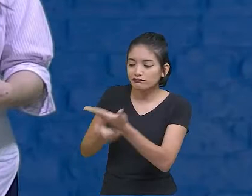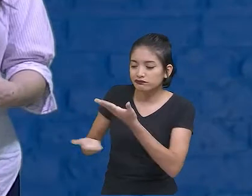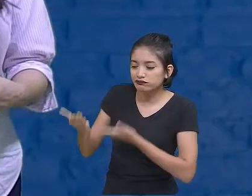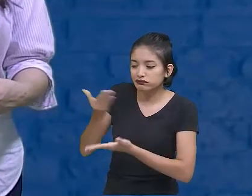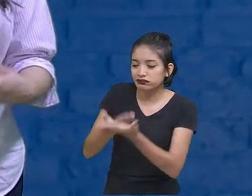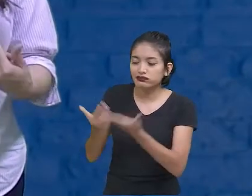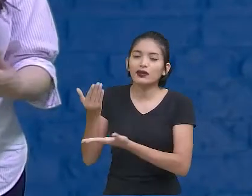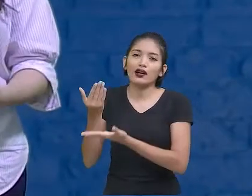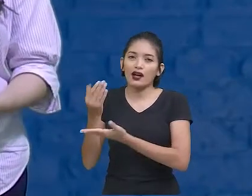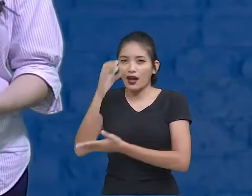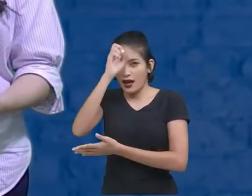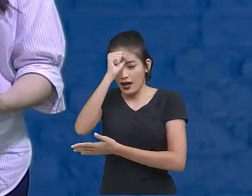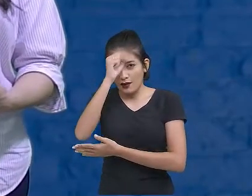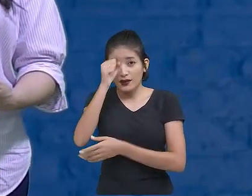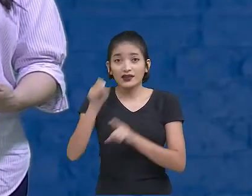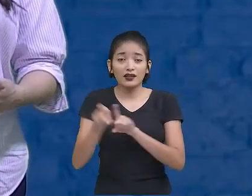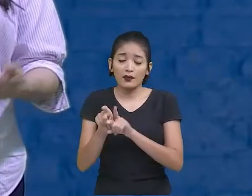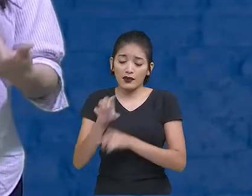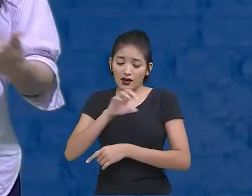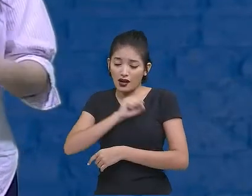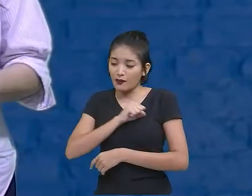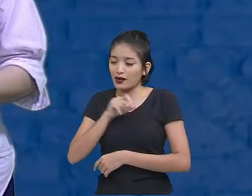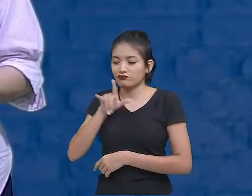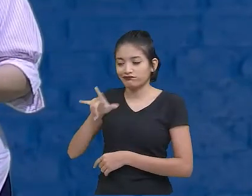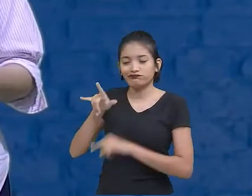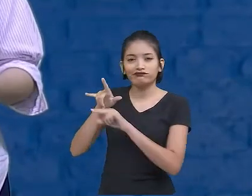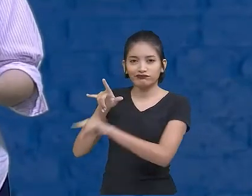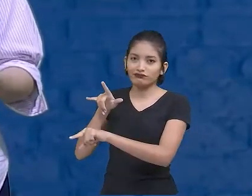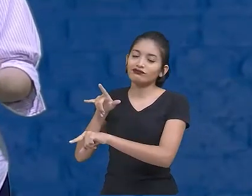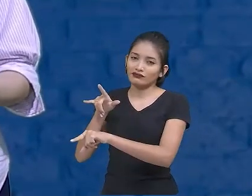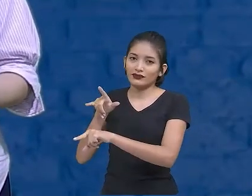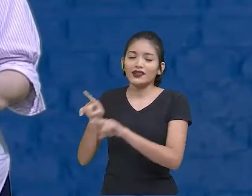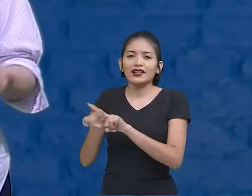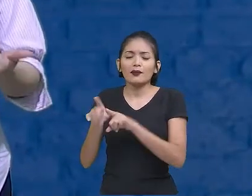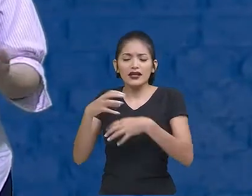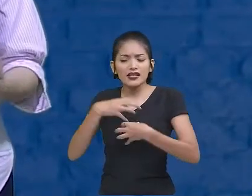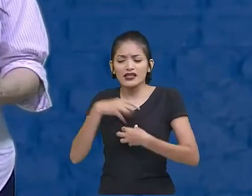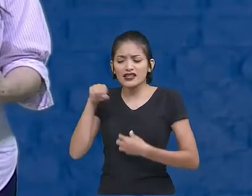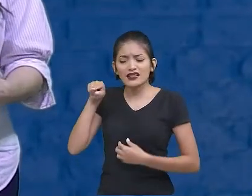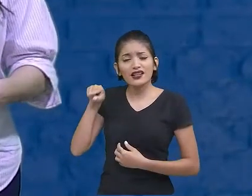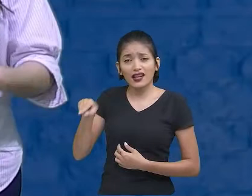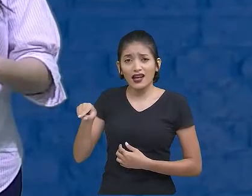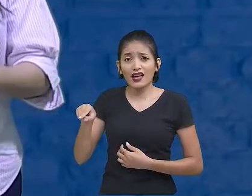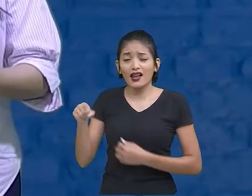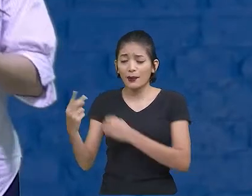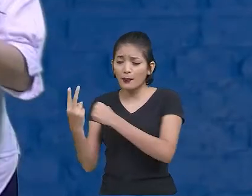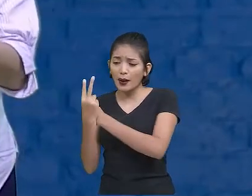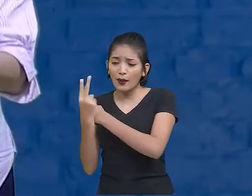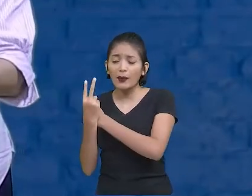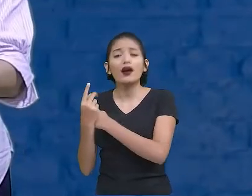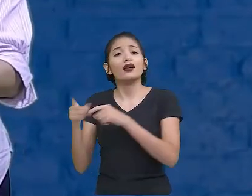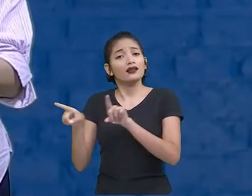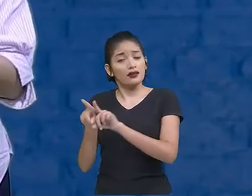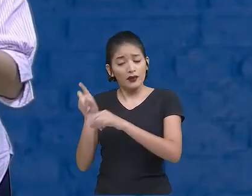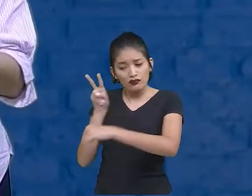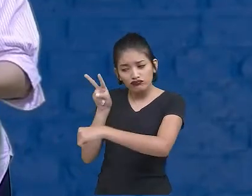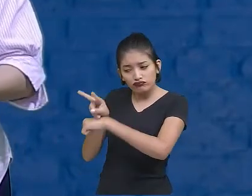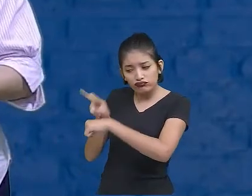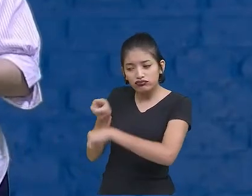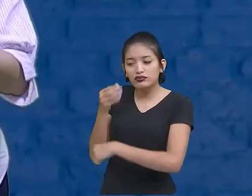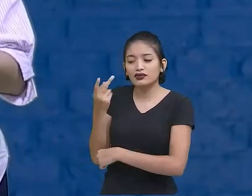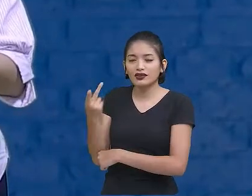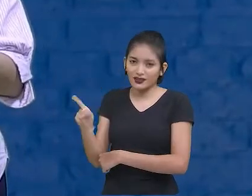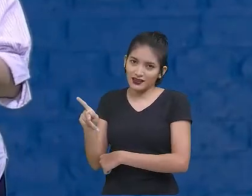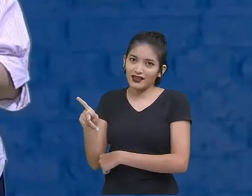aprendizado, eu possa amar, né? Eu possa sentir que o outro cuida de mim assim como eu cuido dele. Isso é